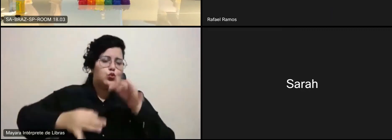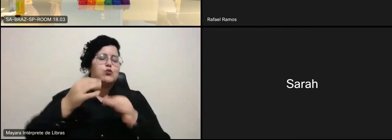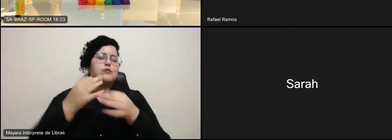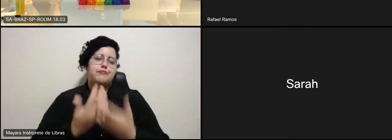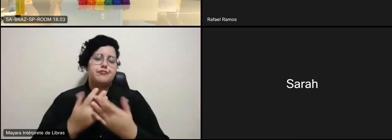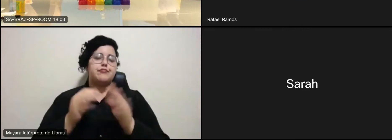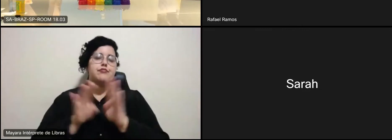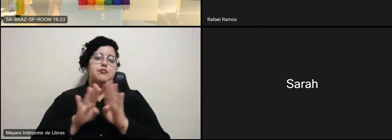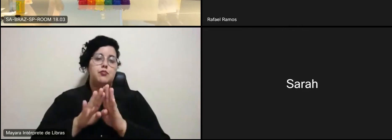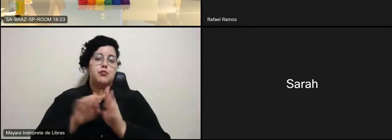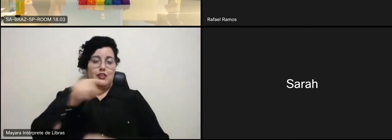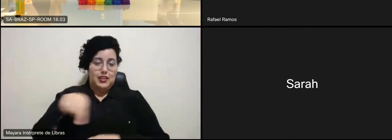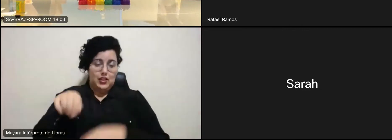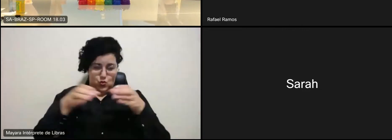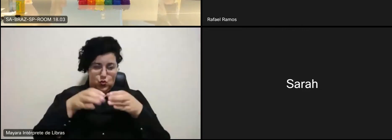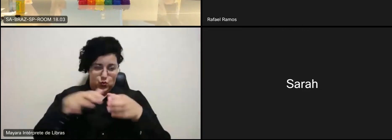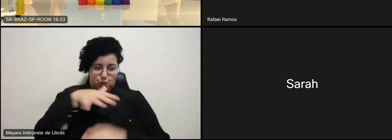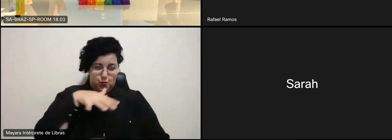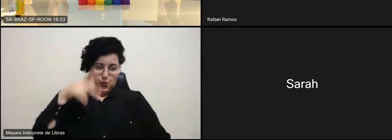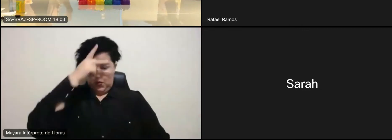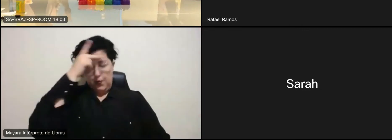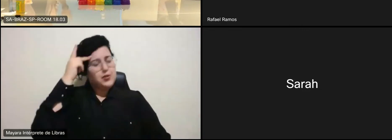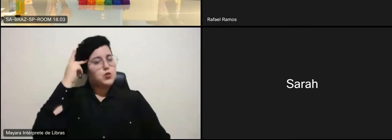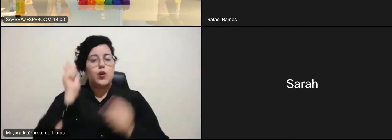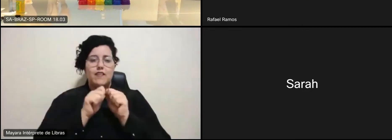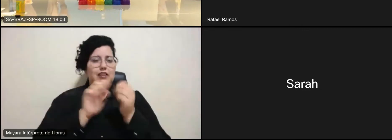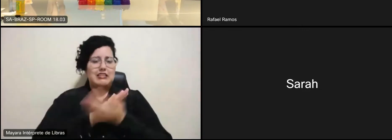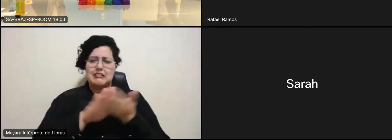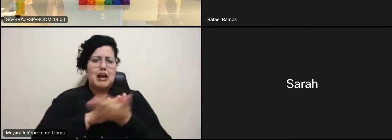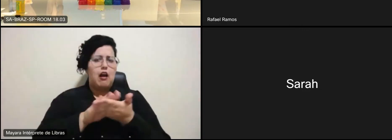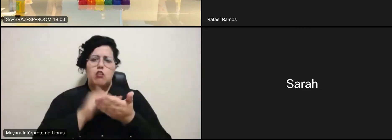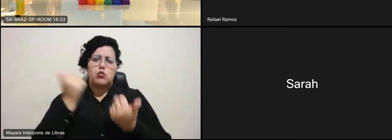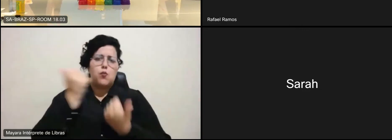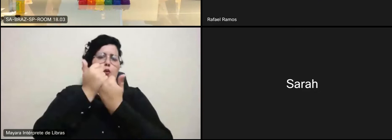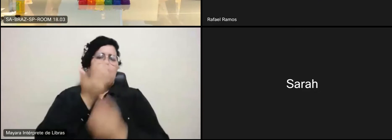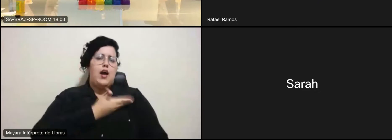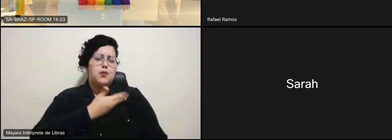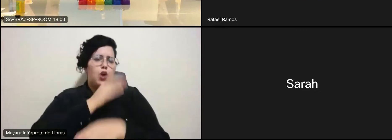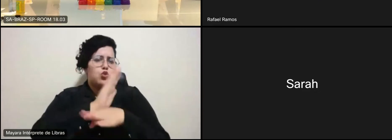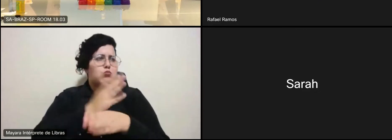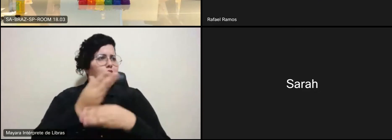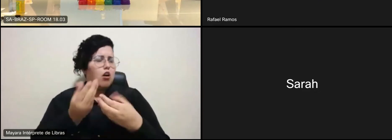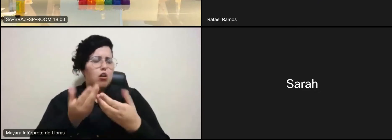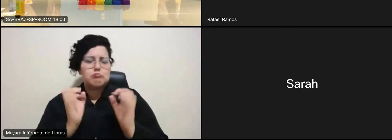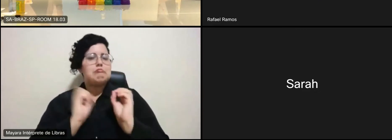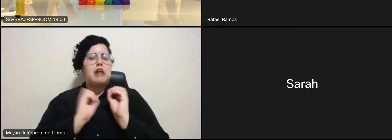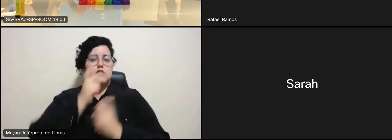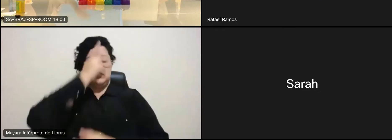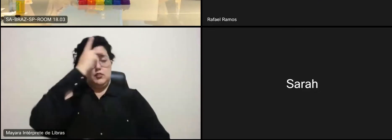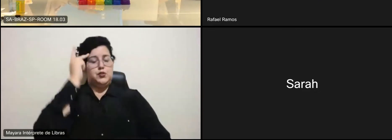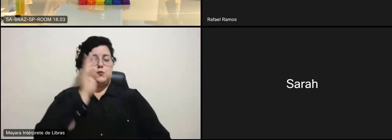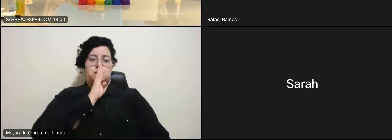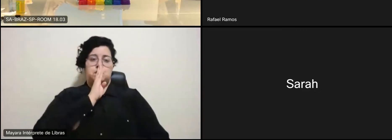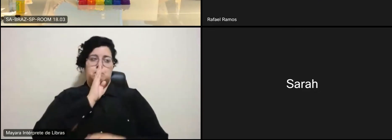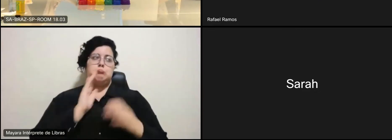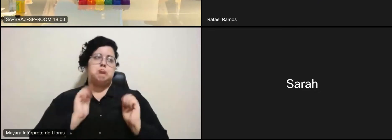própria reação coletiva, ninguém deu o primeiro passo, assumiu uma identidade ali de grupo, esses três fatores fazem com